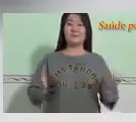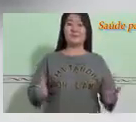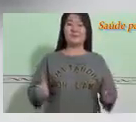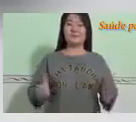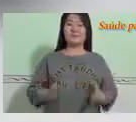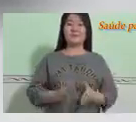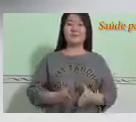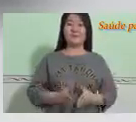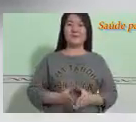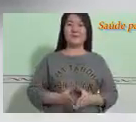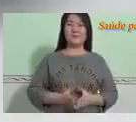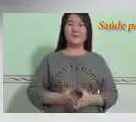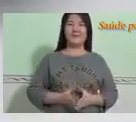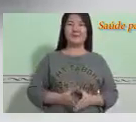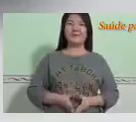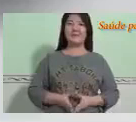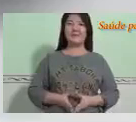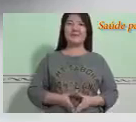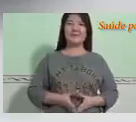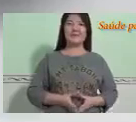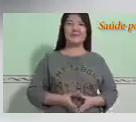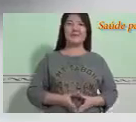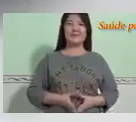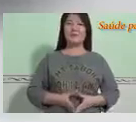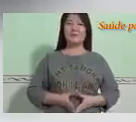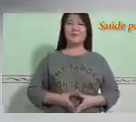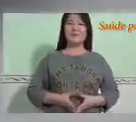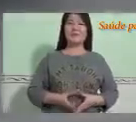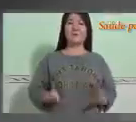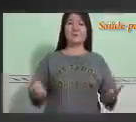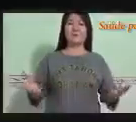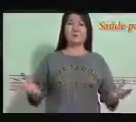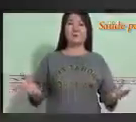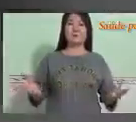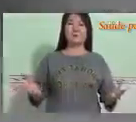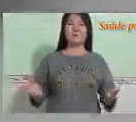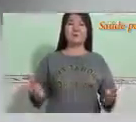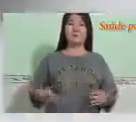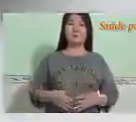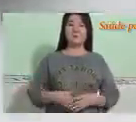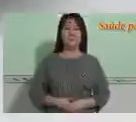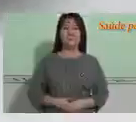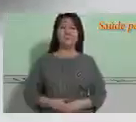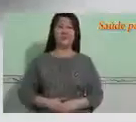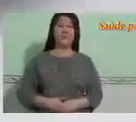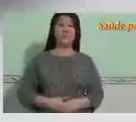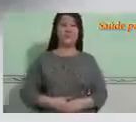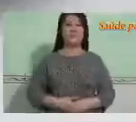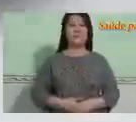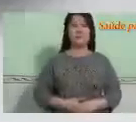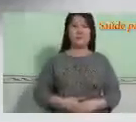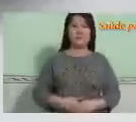Além disso, também ajuda a tornar os poros mais pequenos e fechados, evitando o surgimento de novos pontos